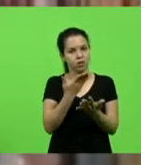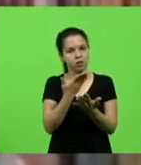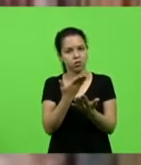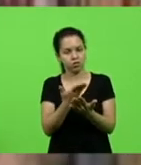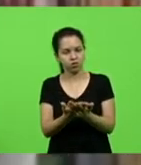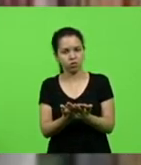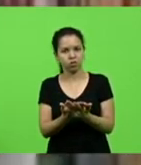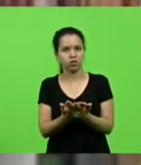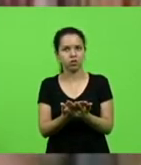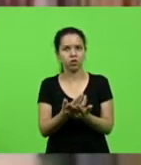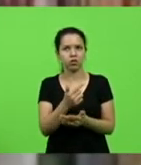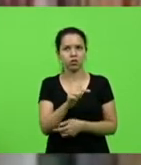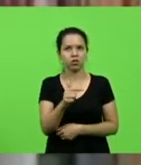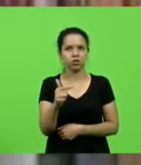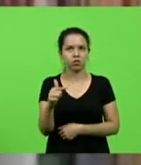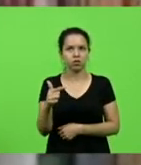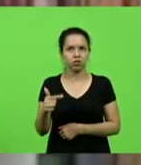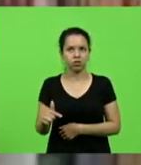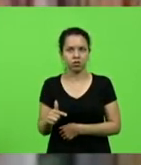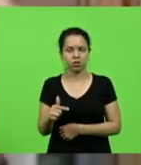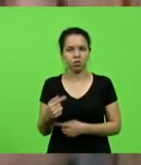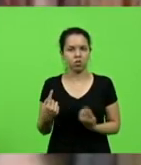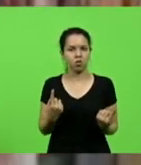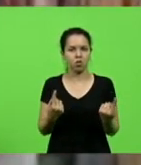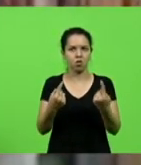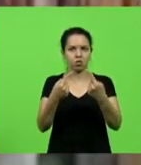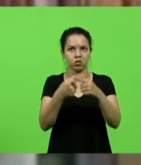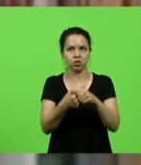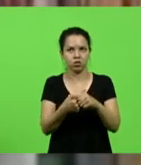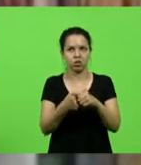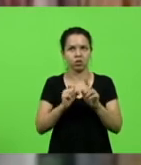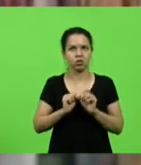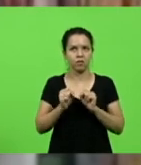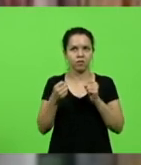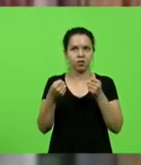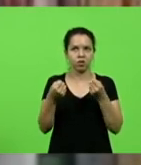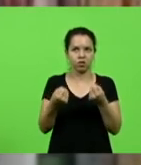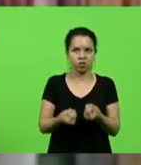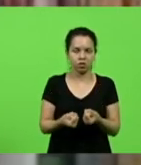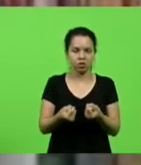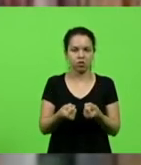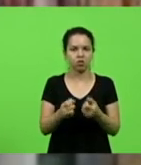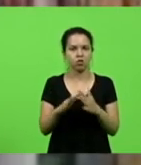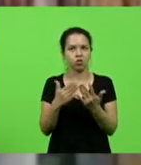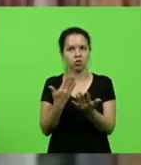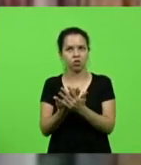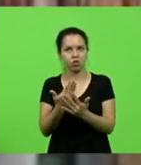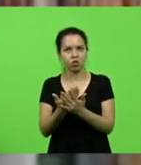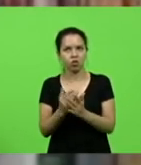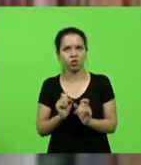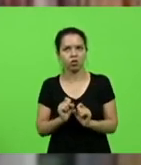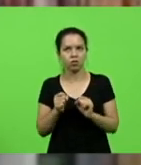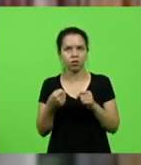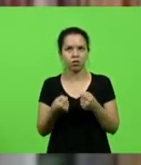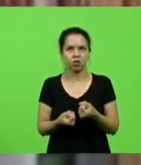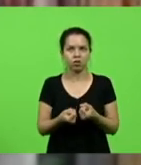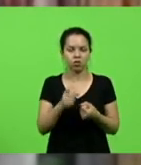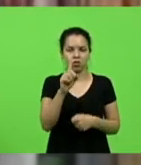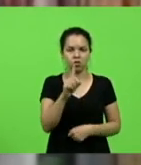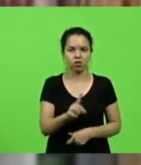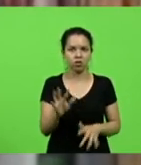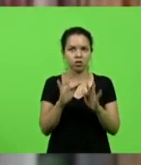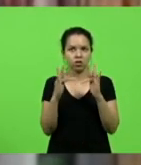nenhuma dessa adversidade ou contradição entre defender escola e defender o direito das famílias. E também, neste sentido, como defensora das